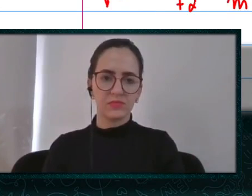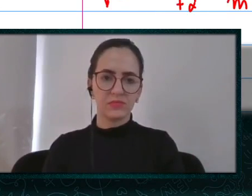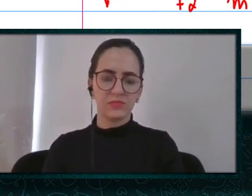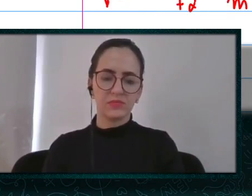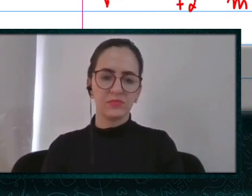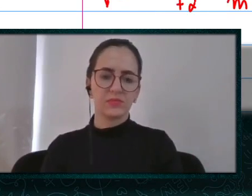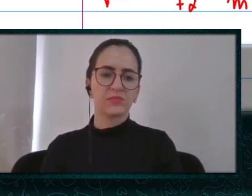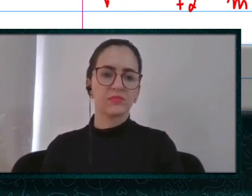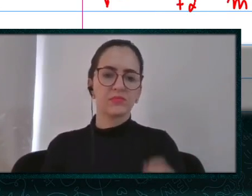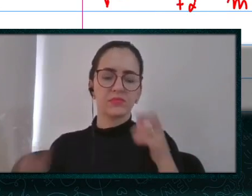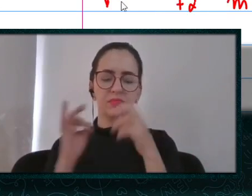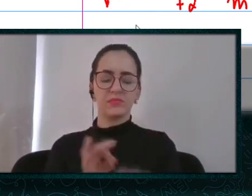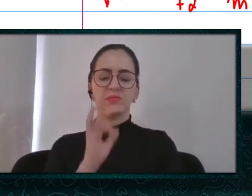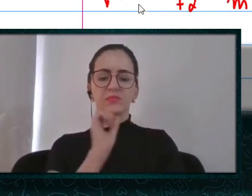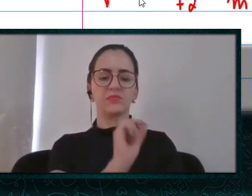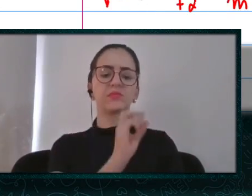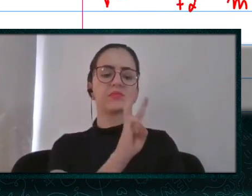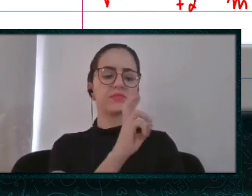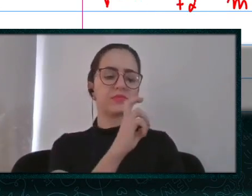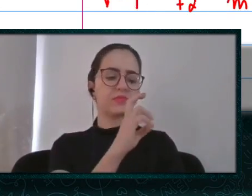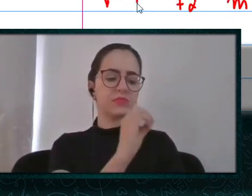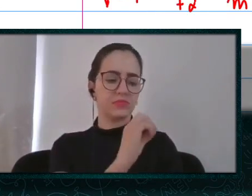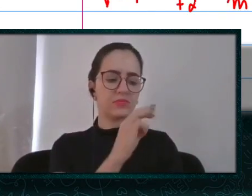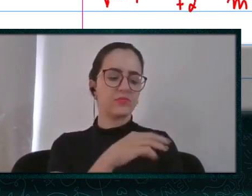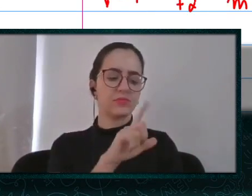Eu inverti os valores aqui, os 50, né?